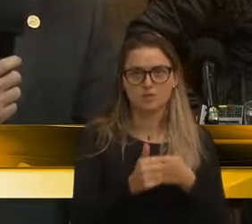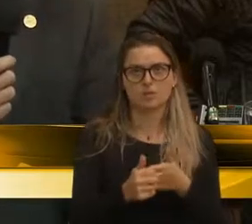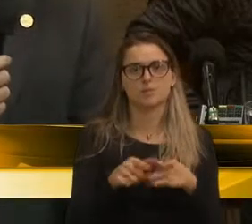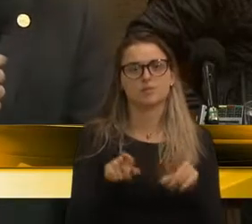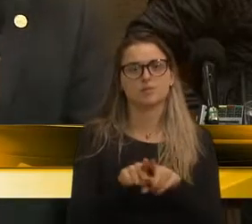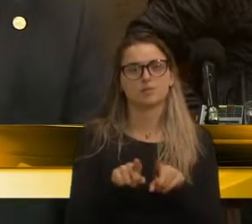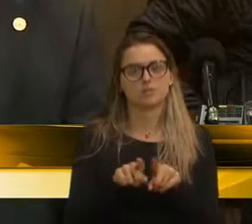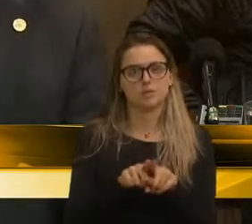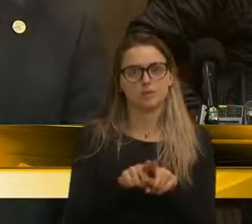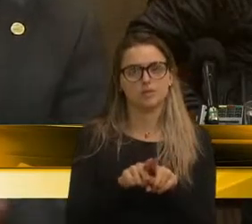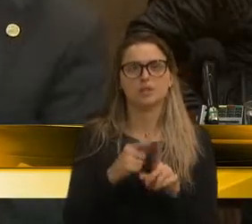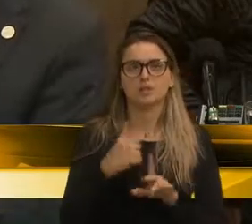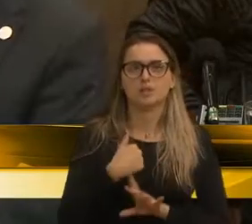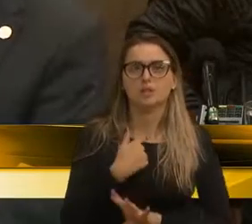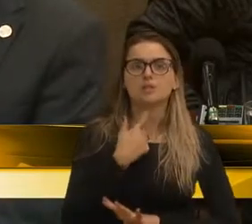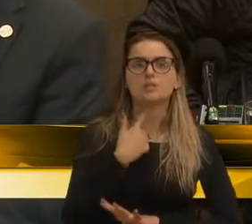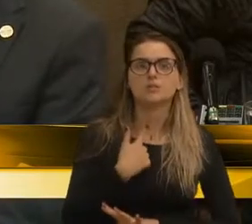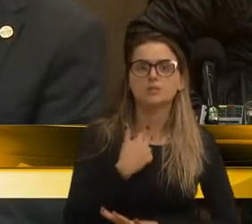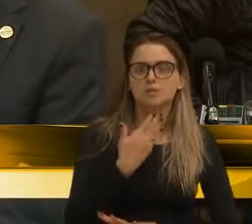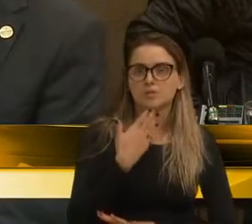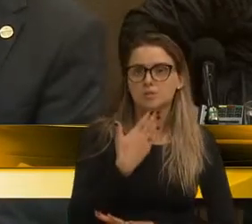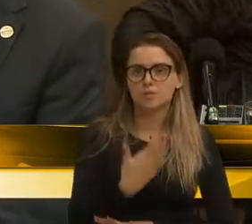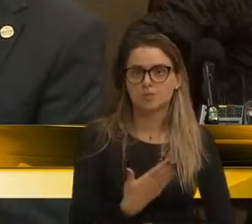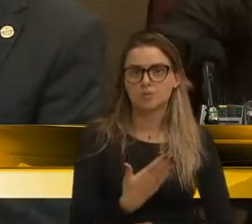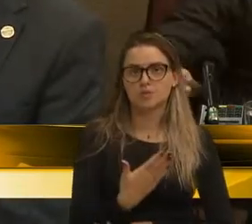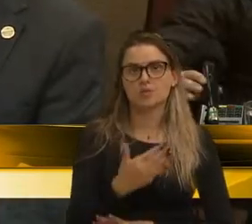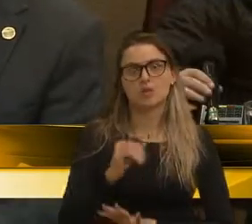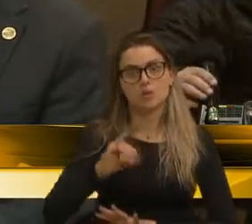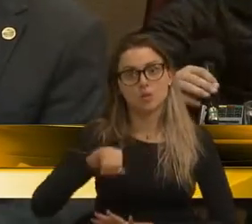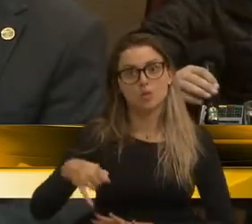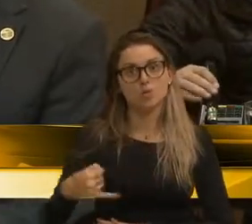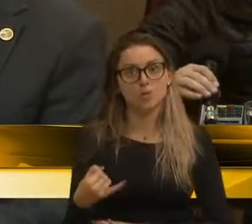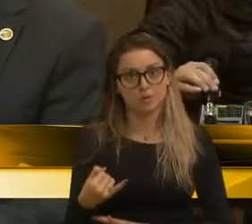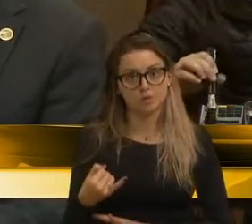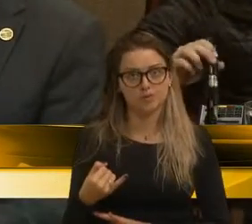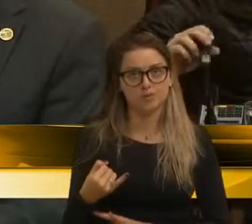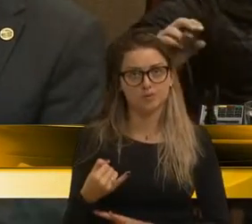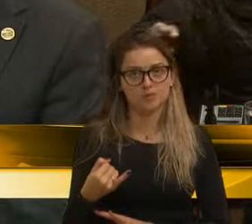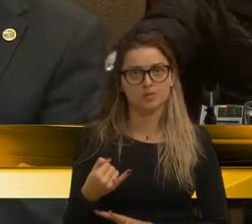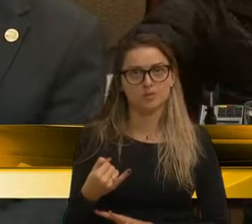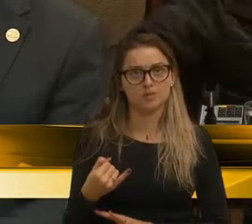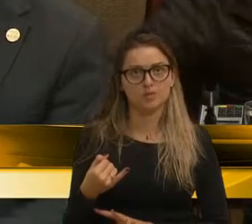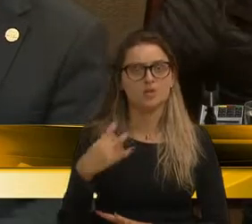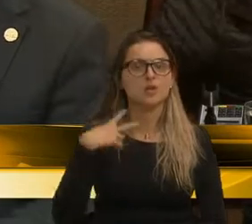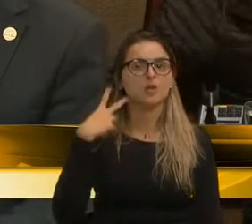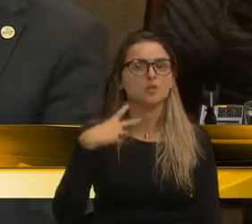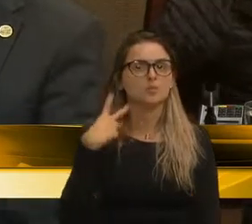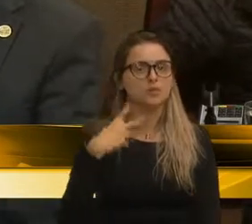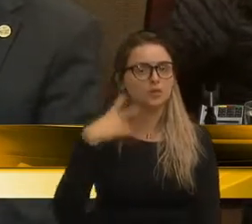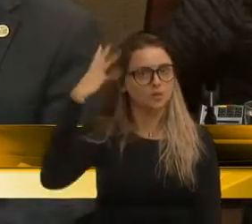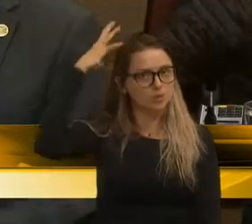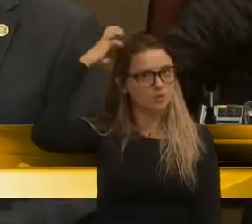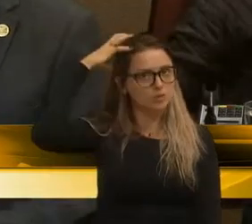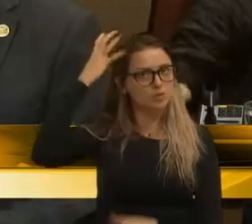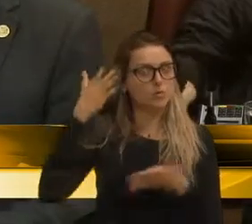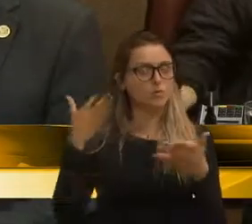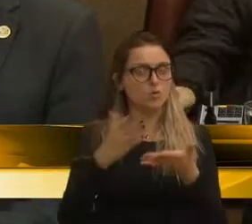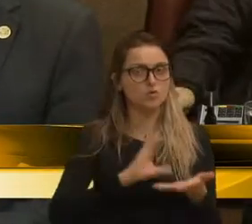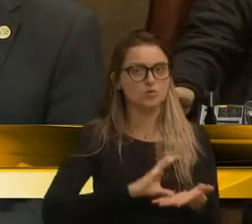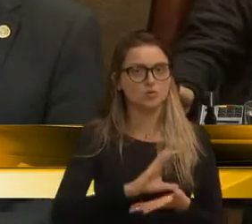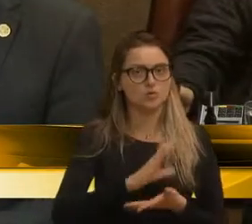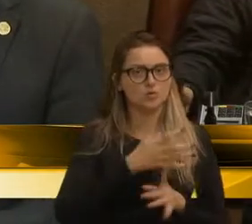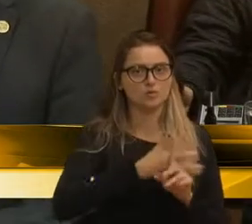eu gostaria de pedir aos nobres pares aqui a oportunidade o vereador tiversa hoje coordenador de